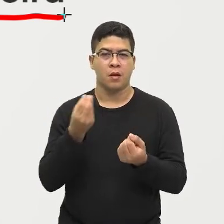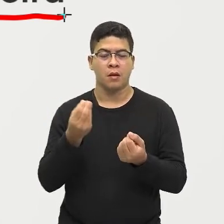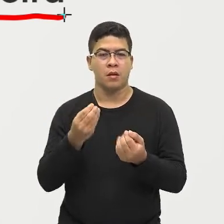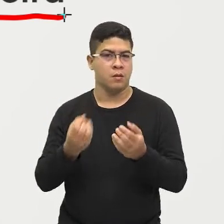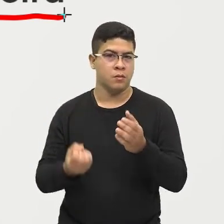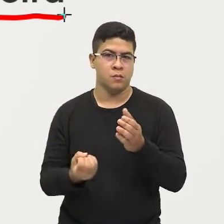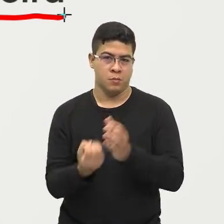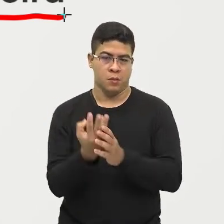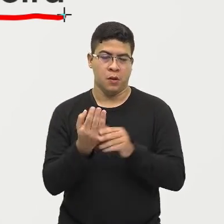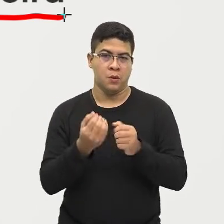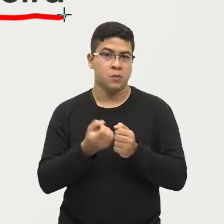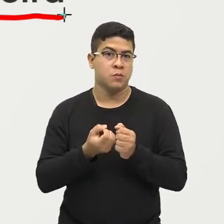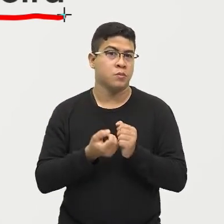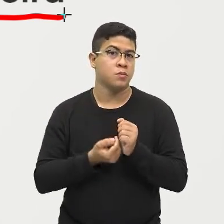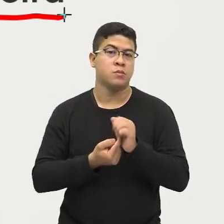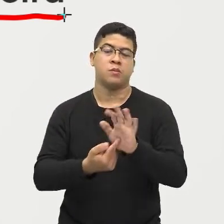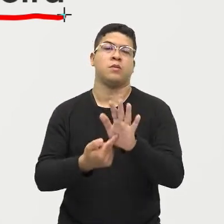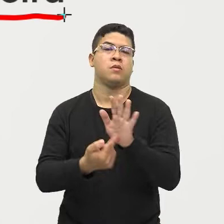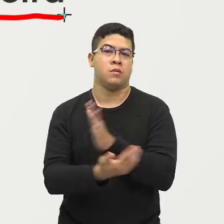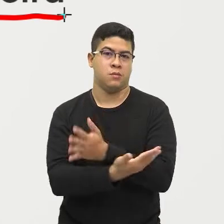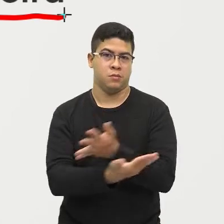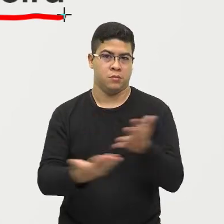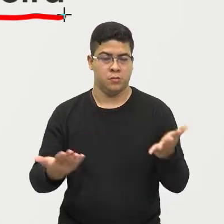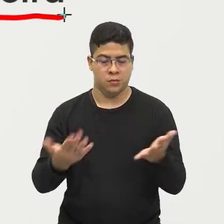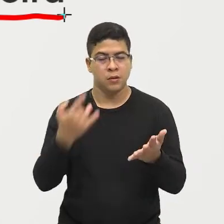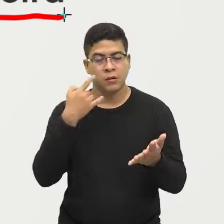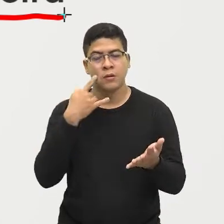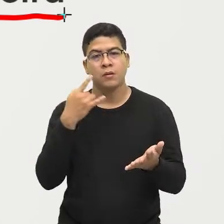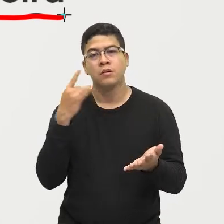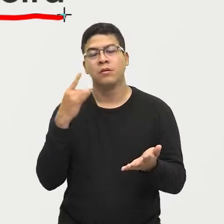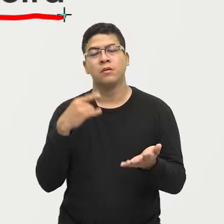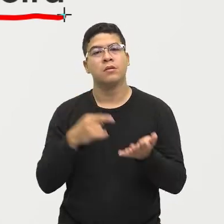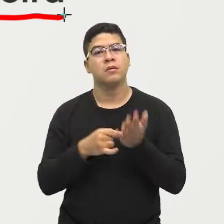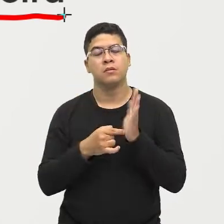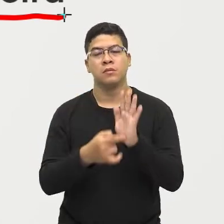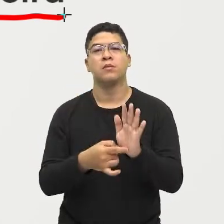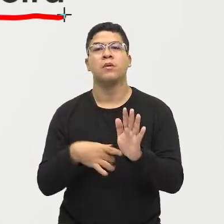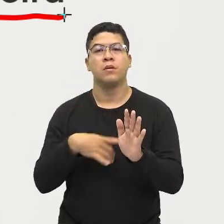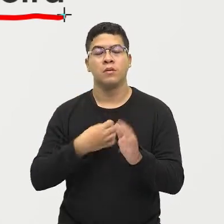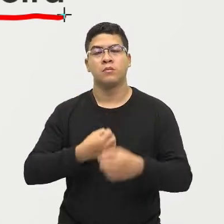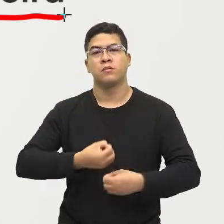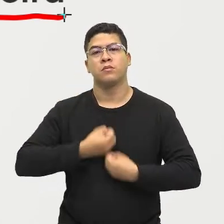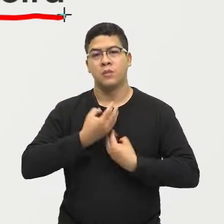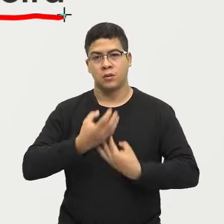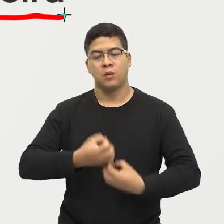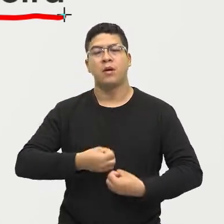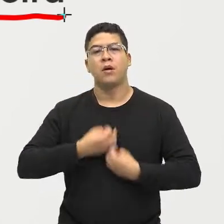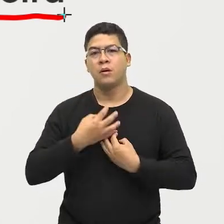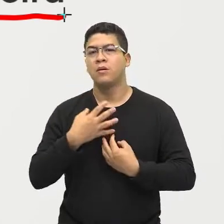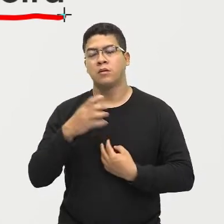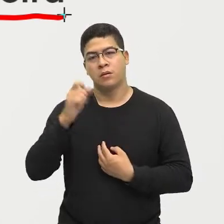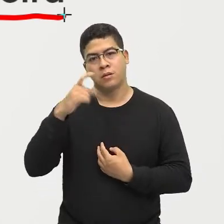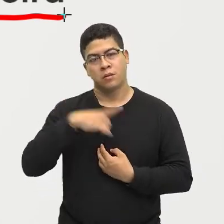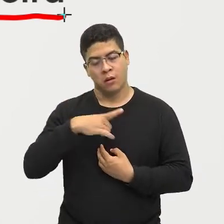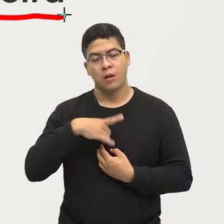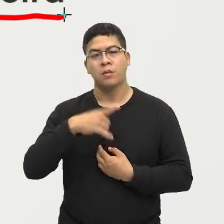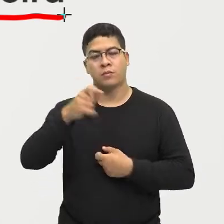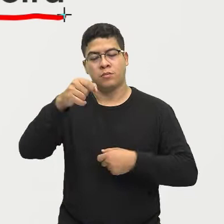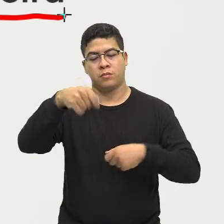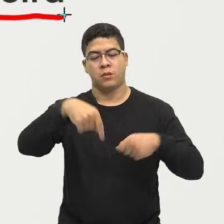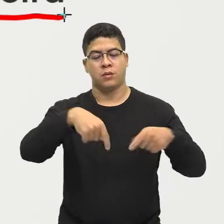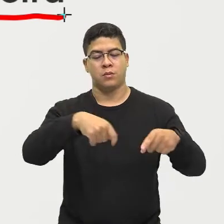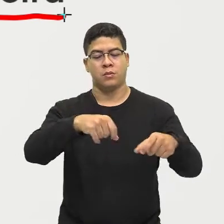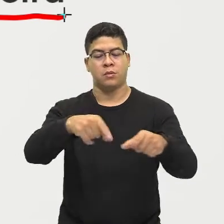revelar a arte, né? Então eles vão trazer nesse poema aí, nesse livro também, Há uma Gota de Sangue em